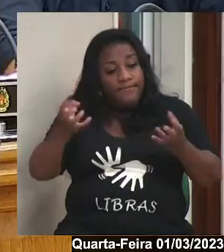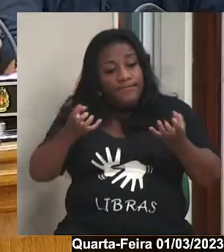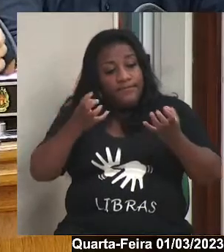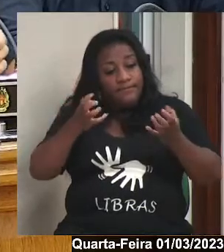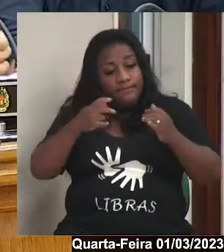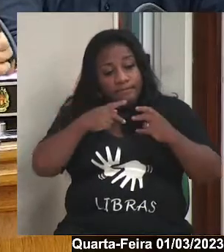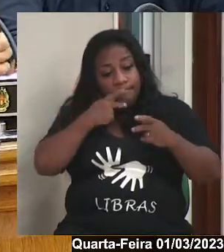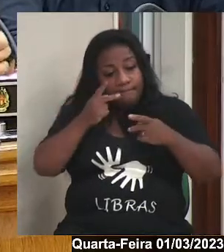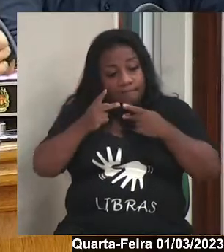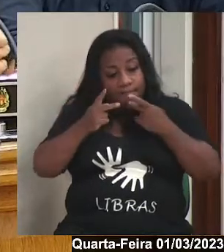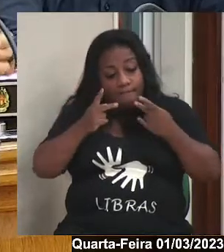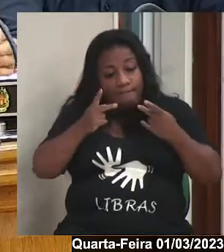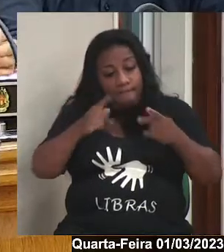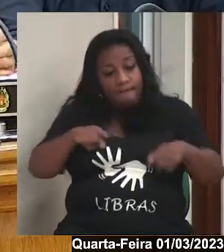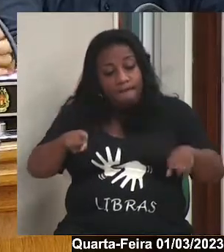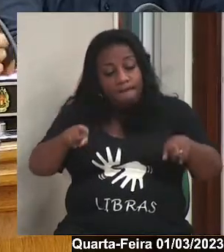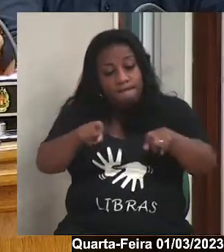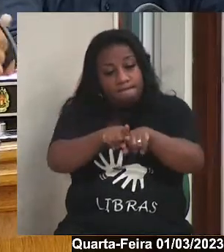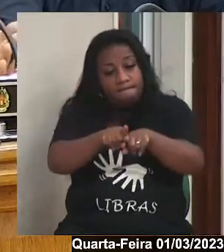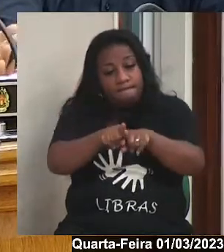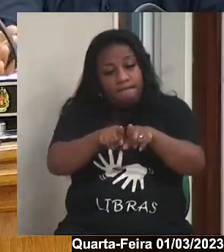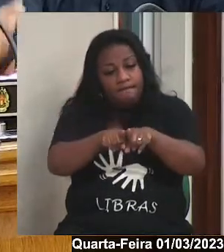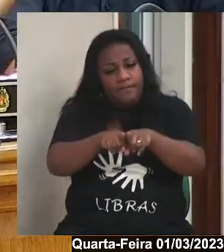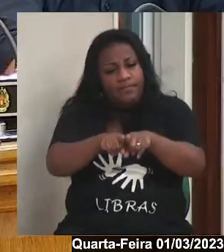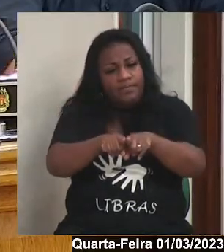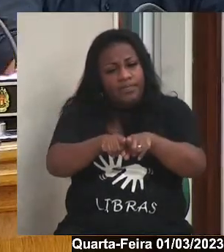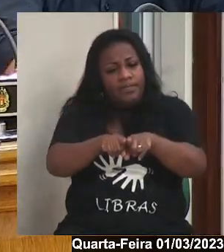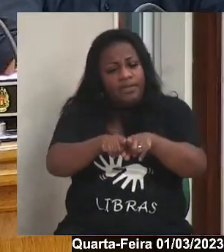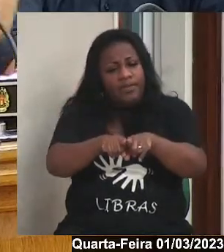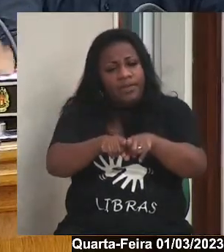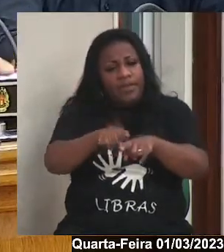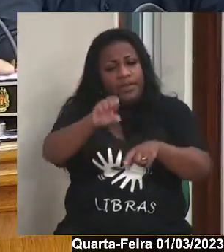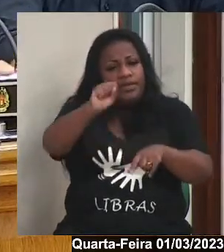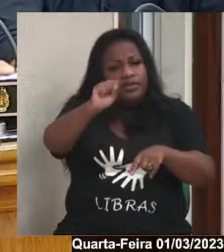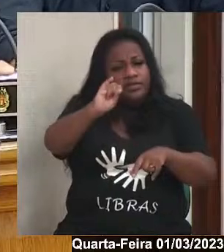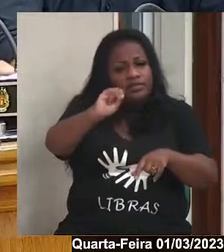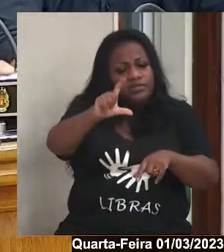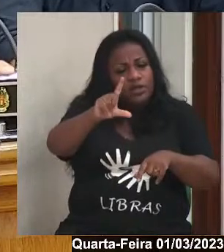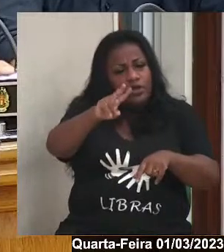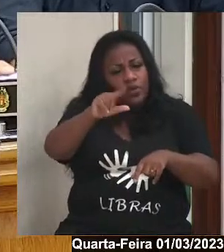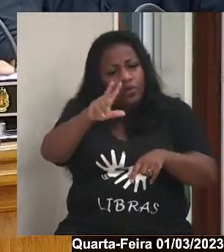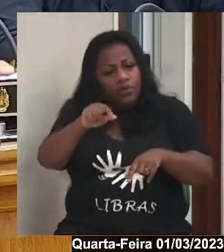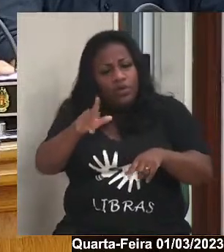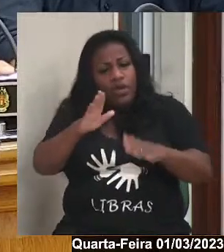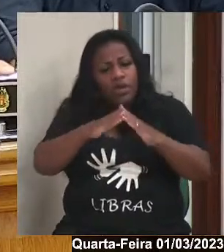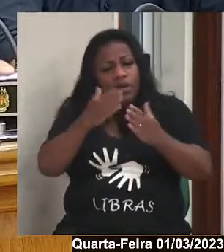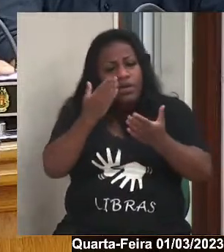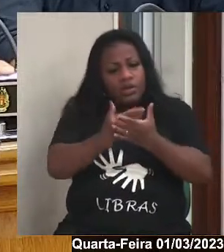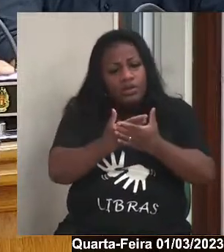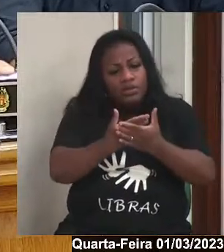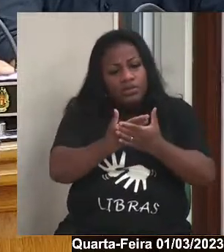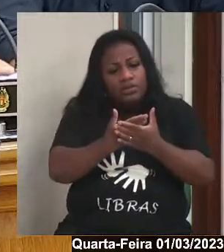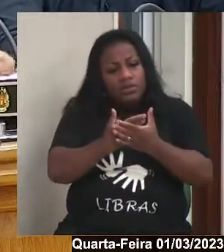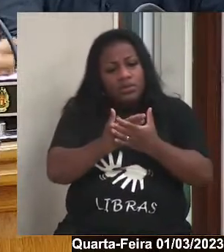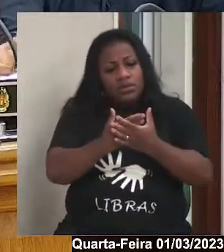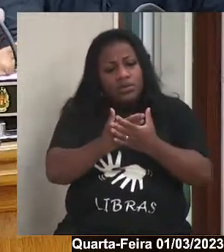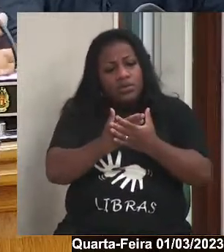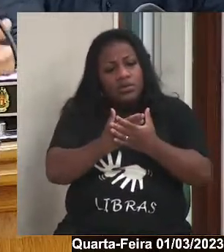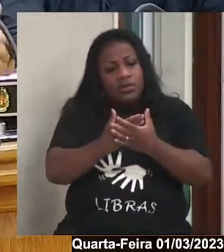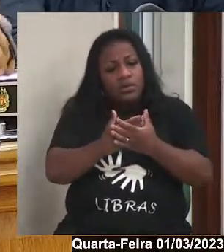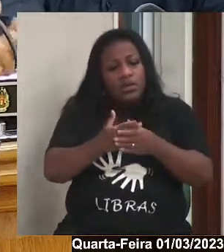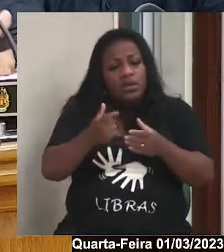quero falar também sobre o Silvia, eu estive lá presente numa reunião lá no colégio, lá eu estava entregando